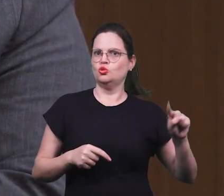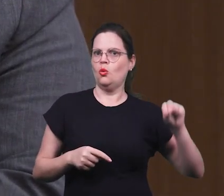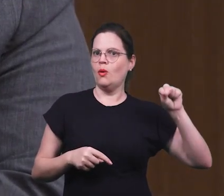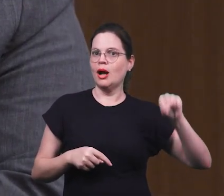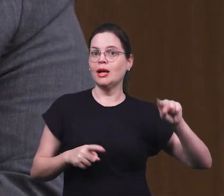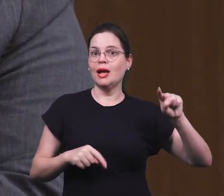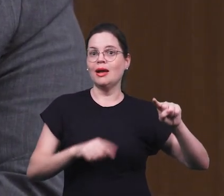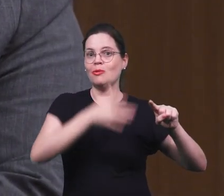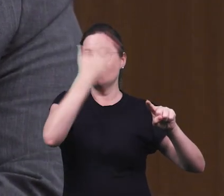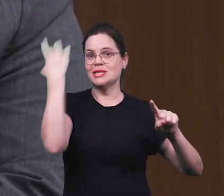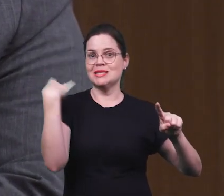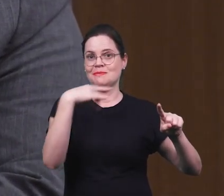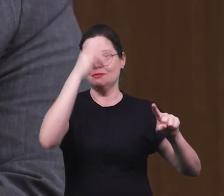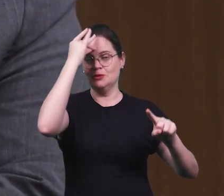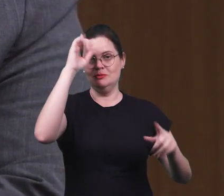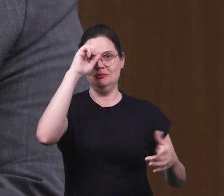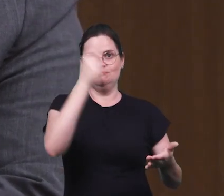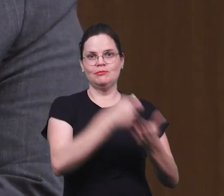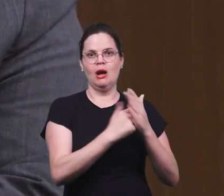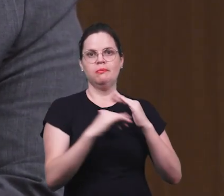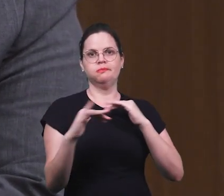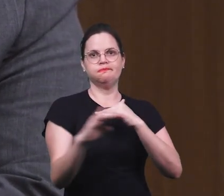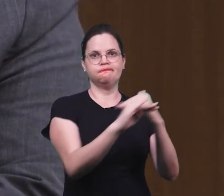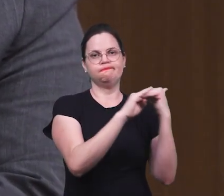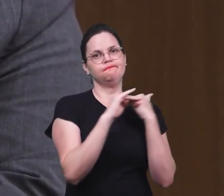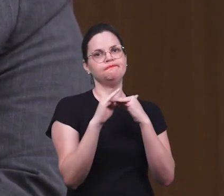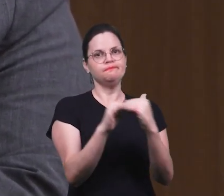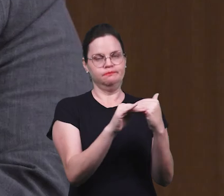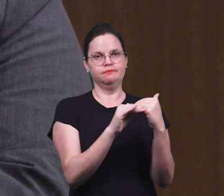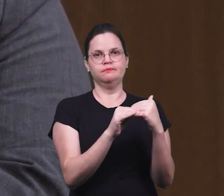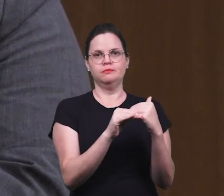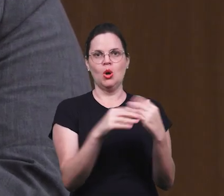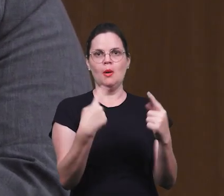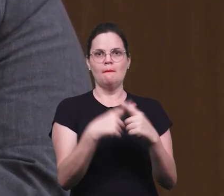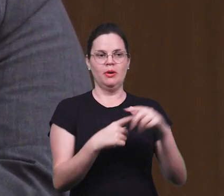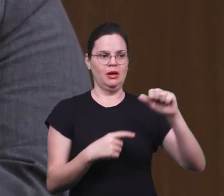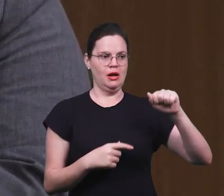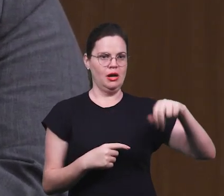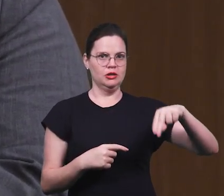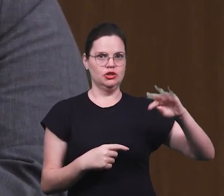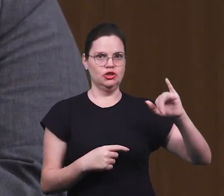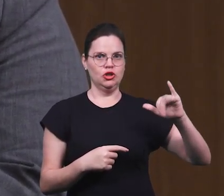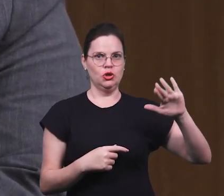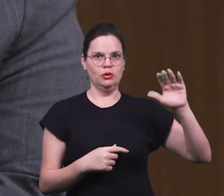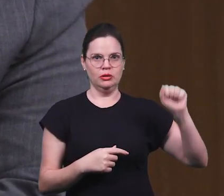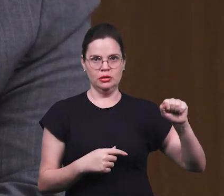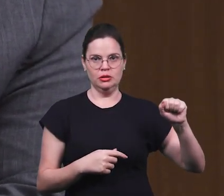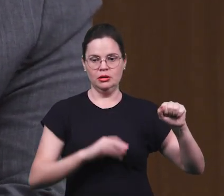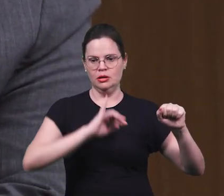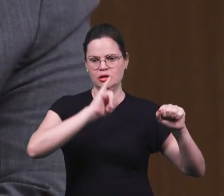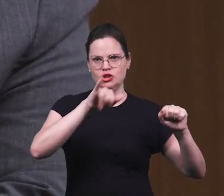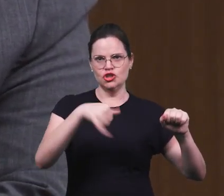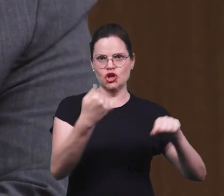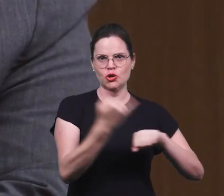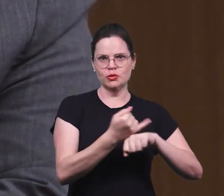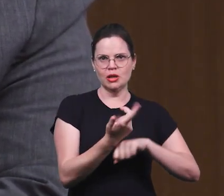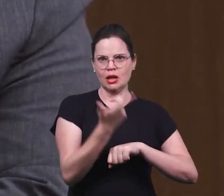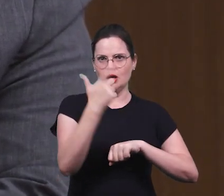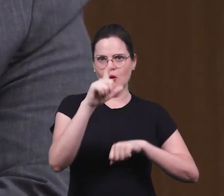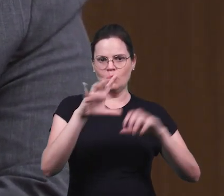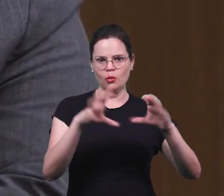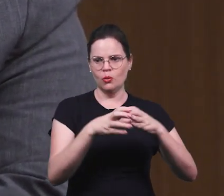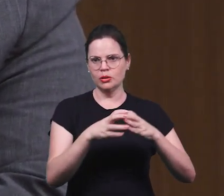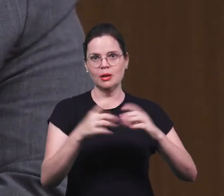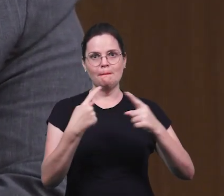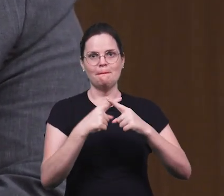de unidade sobre a igreja, né? Antioquia tinha uma congregação, Jerusalém outra congregação, mas